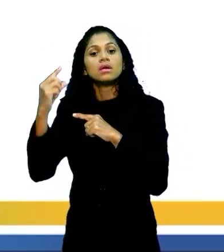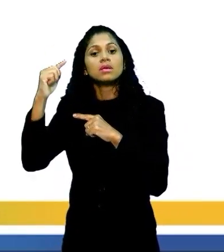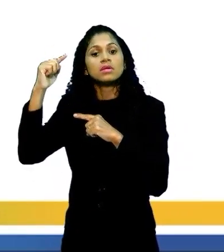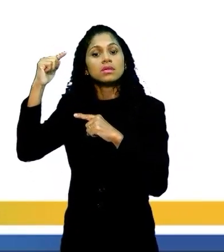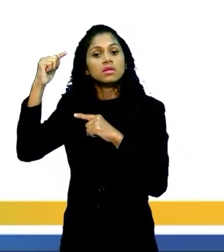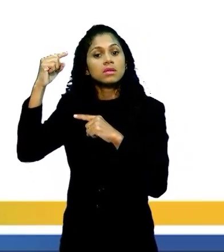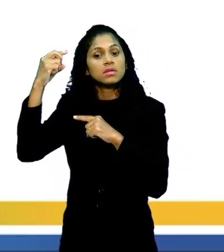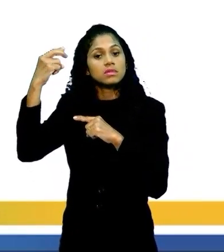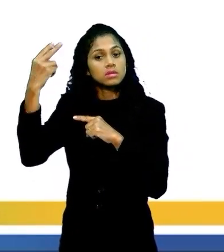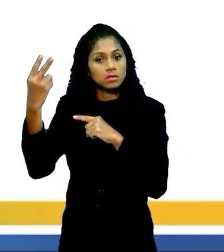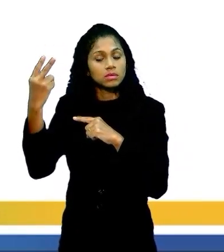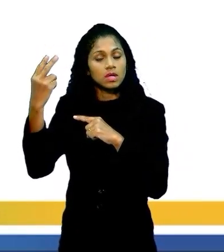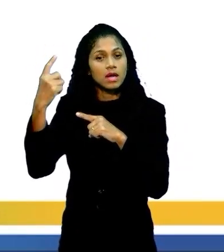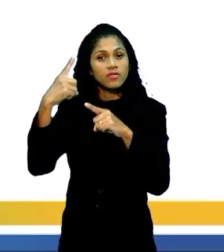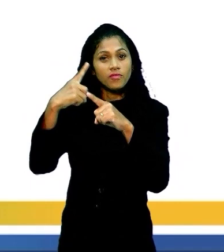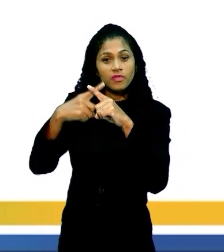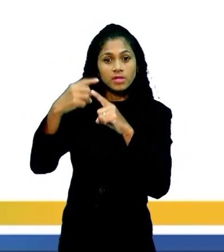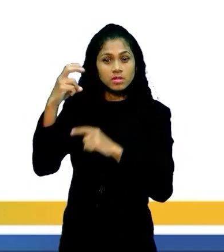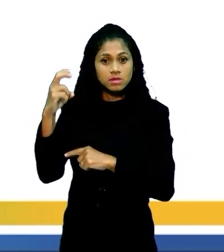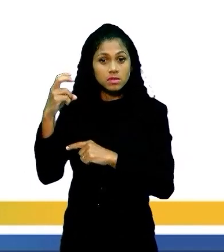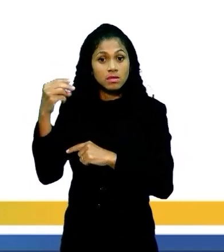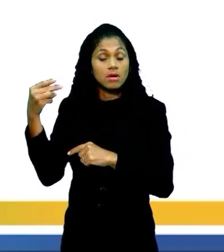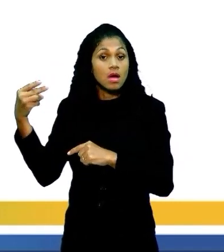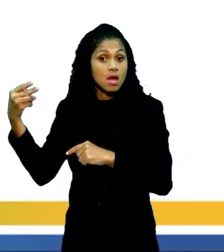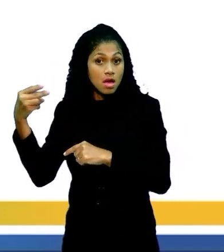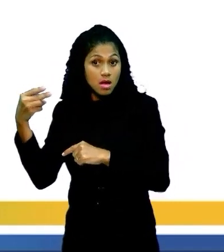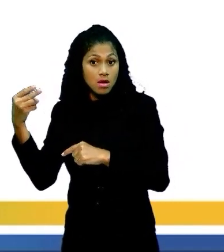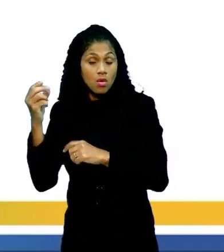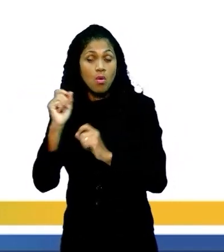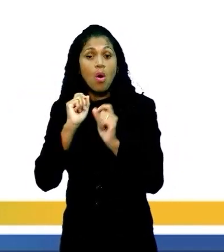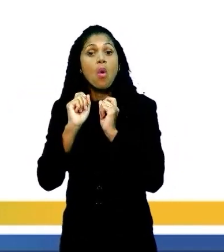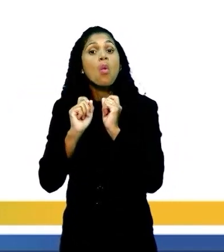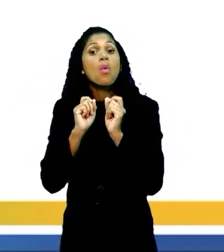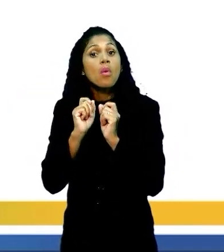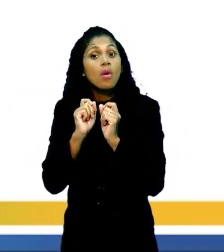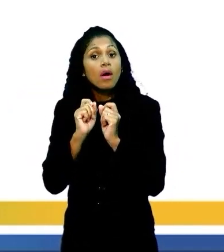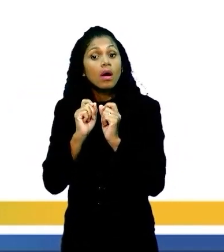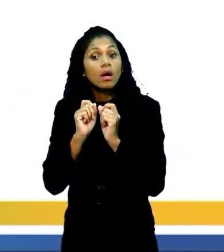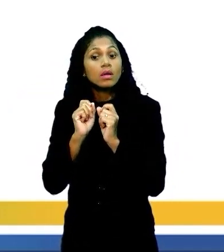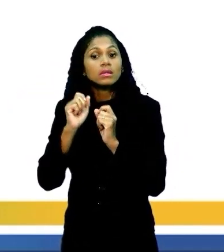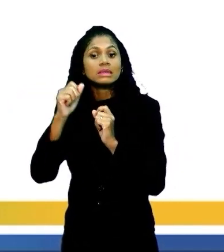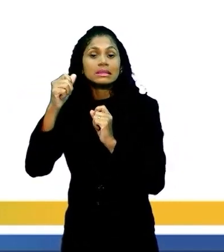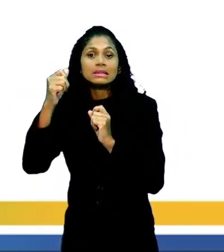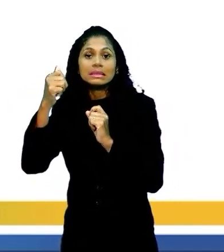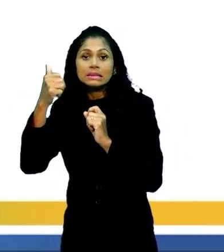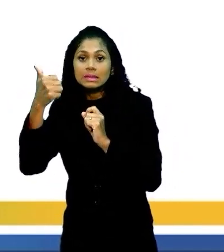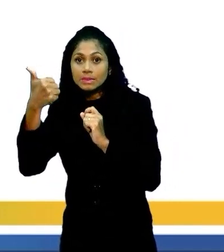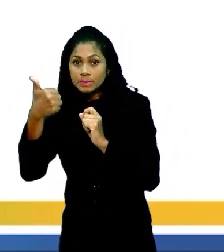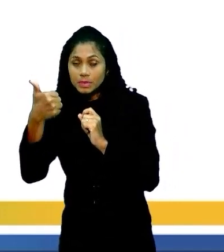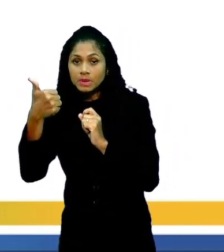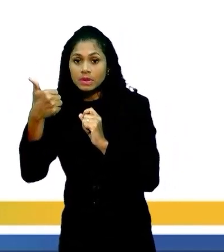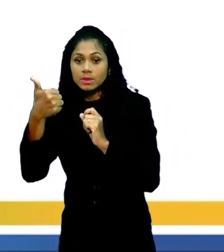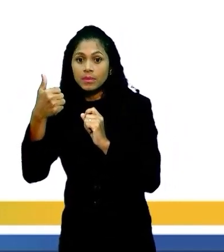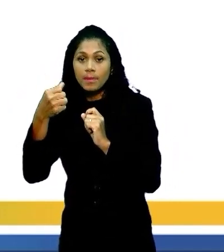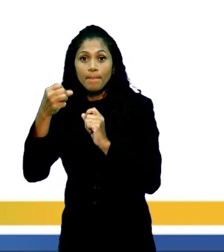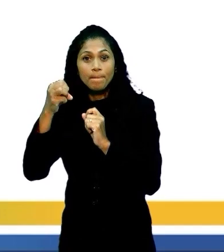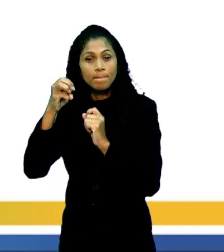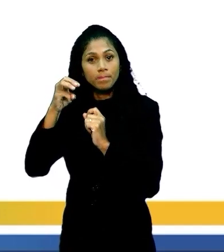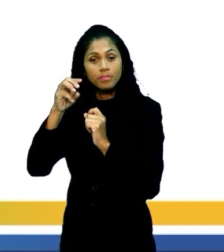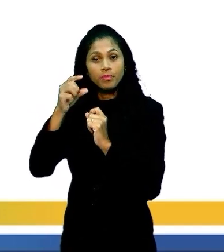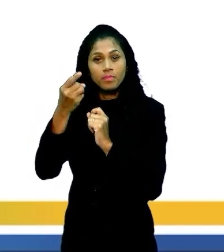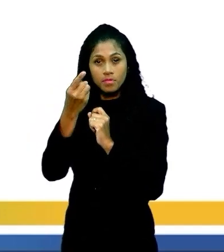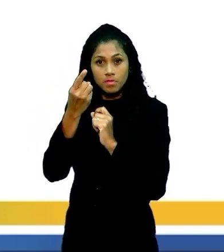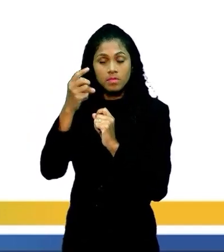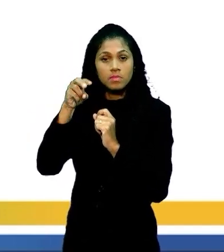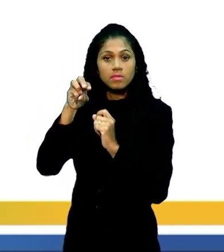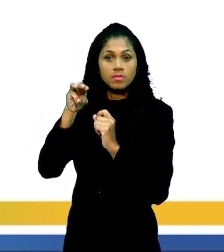1.800. Olha aí. Aí nós temos um total. E esse total a gente divide pela numeração